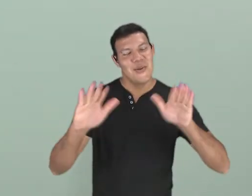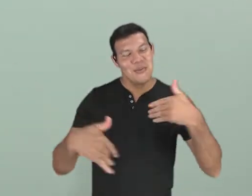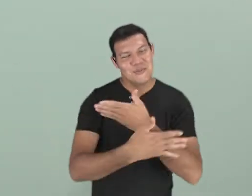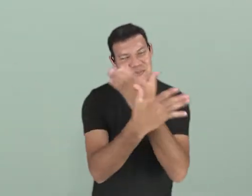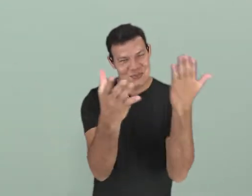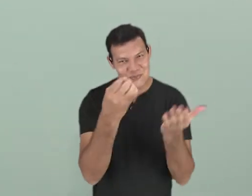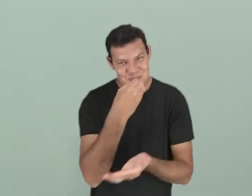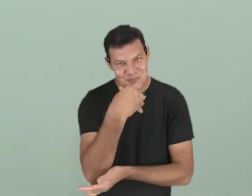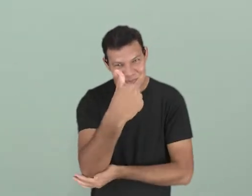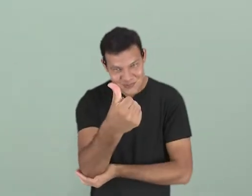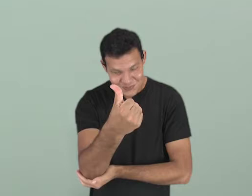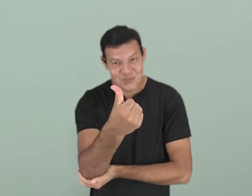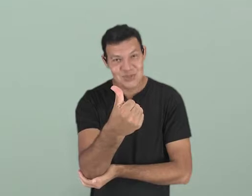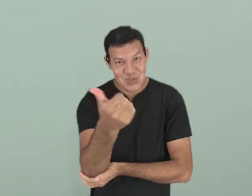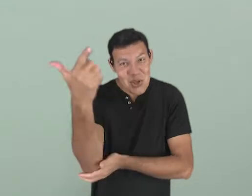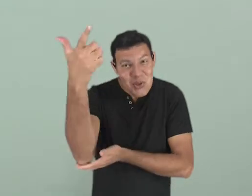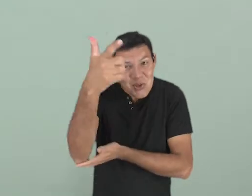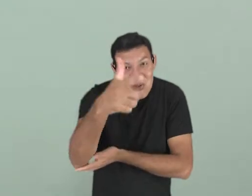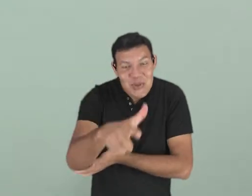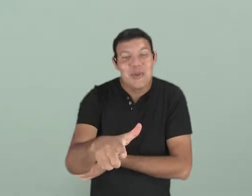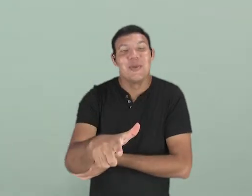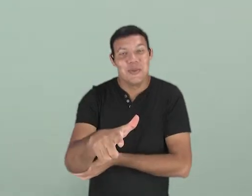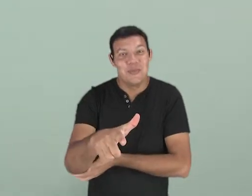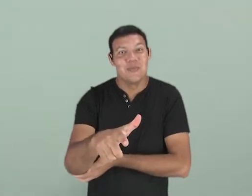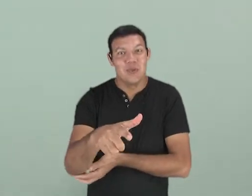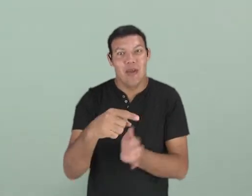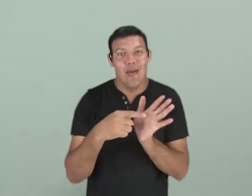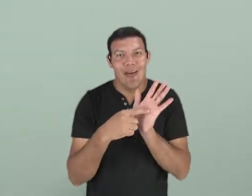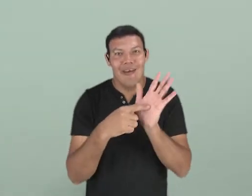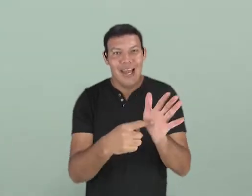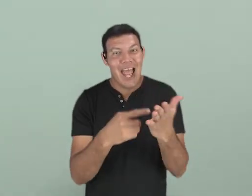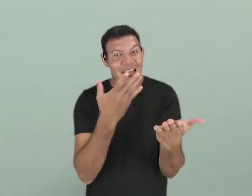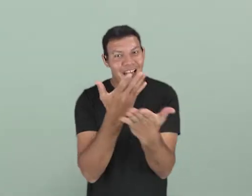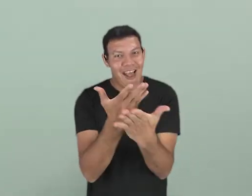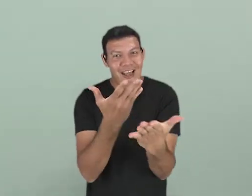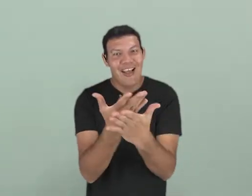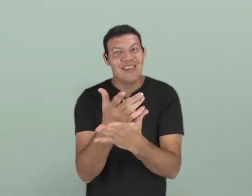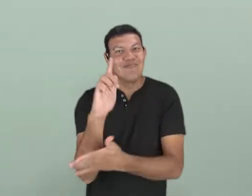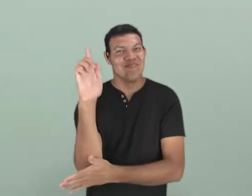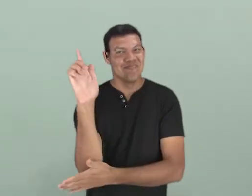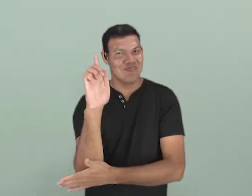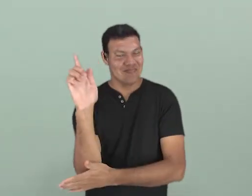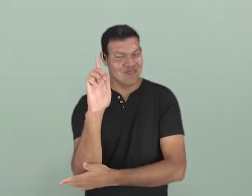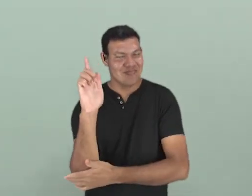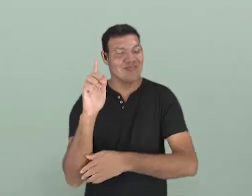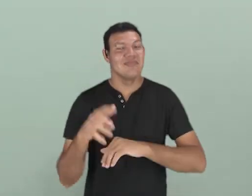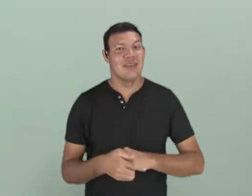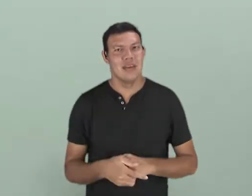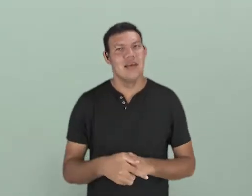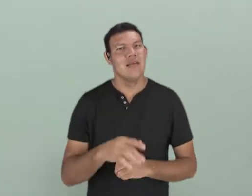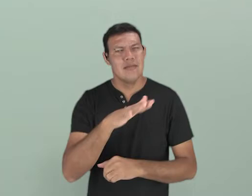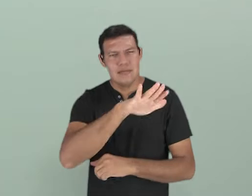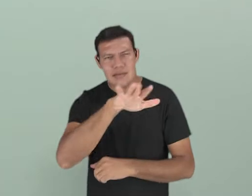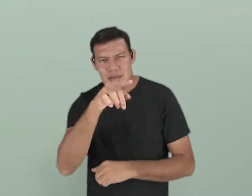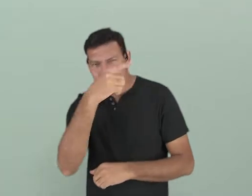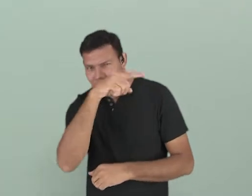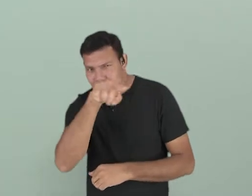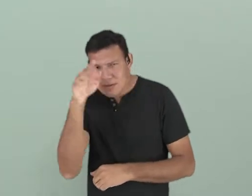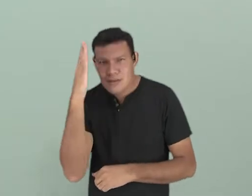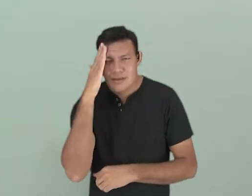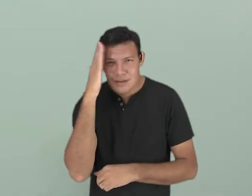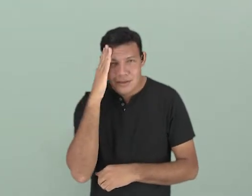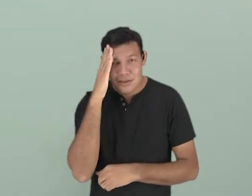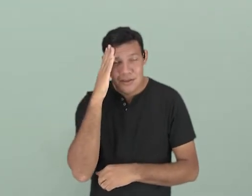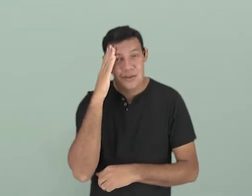pessoal, tudo bem? Olha eu aqui outra vez para trazer para vocês mais uma aula de geografia. Como vocês já sabem, eu sou a professora